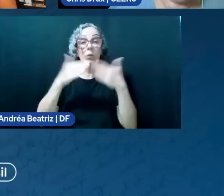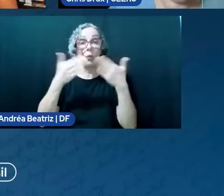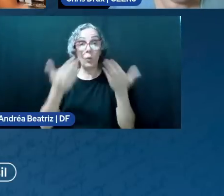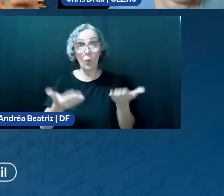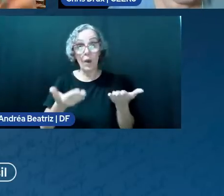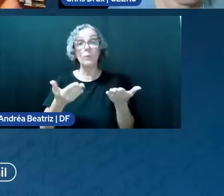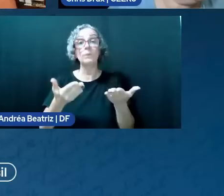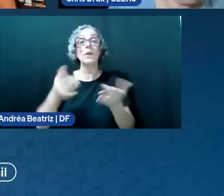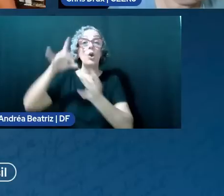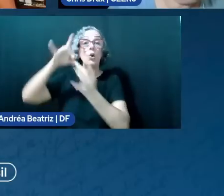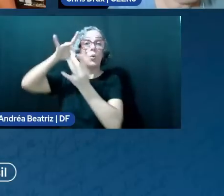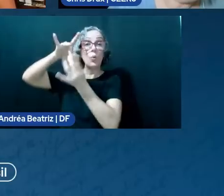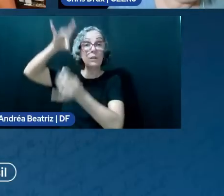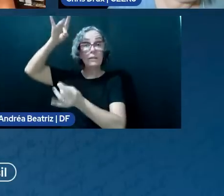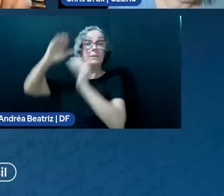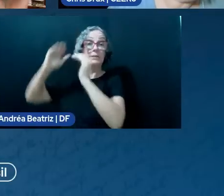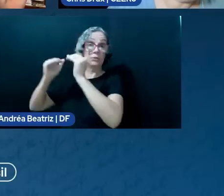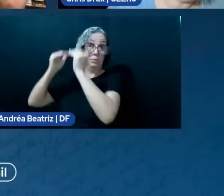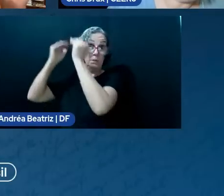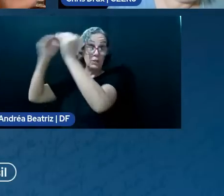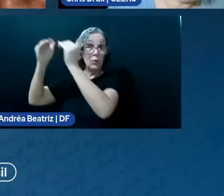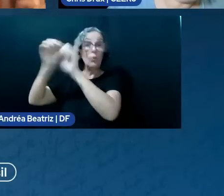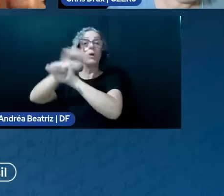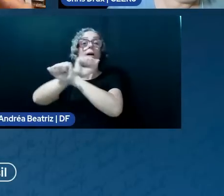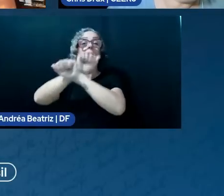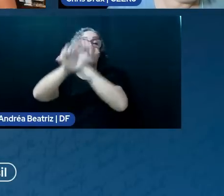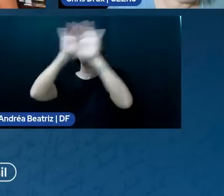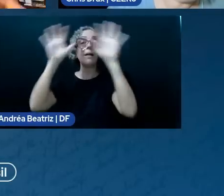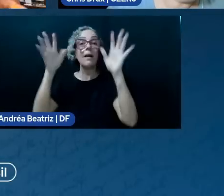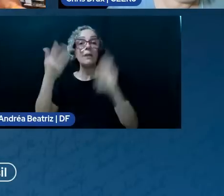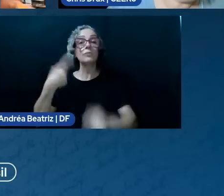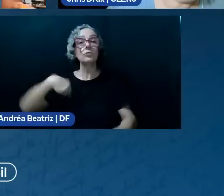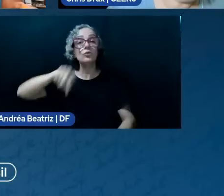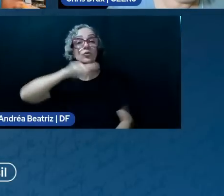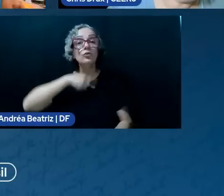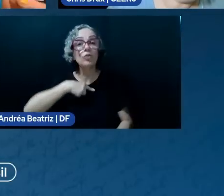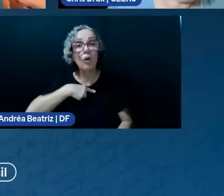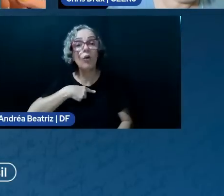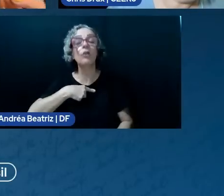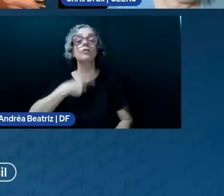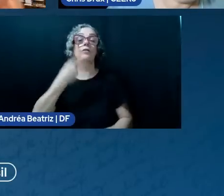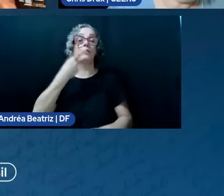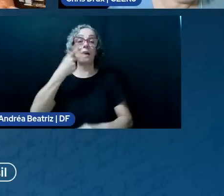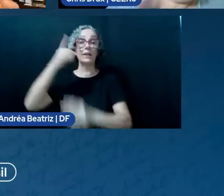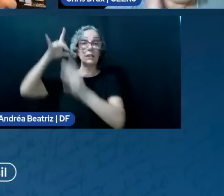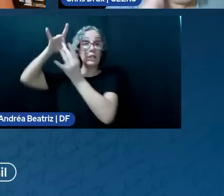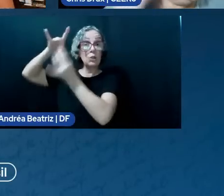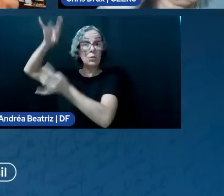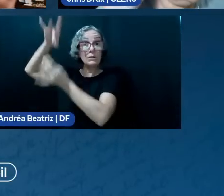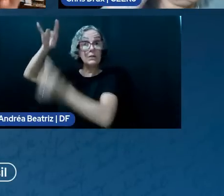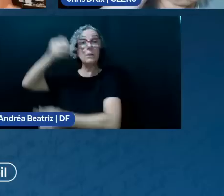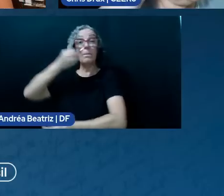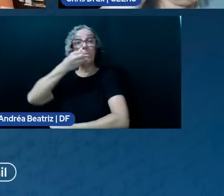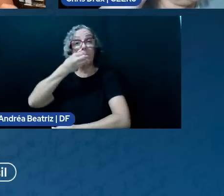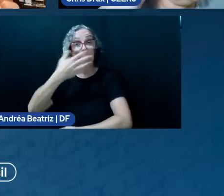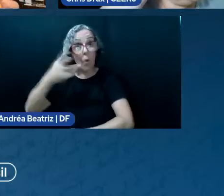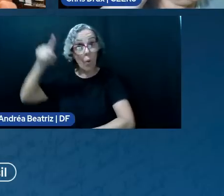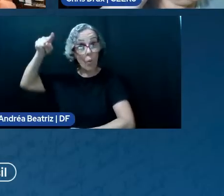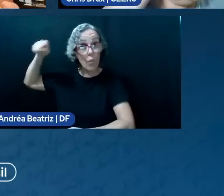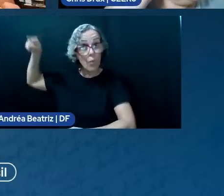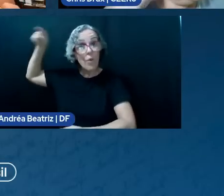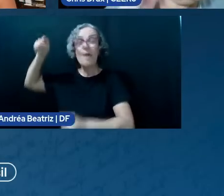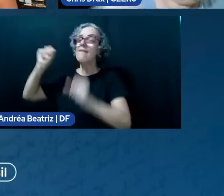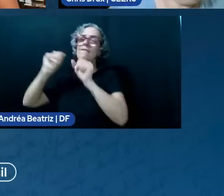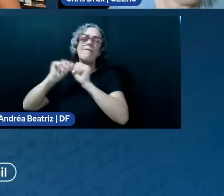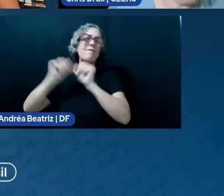espíritos superiores nos esclarecem que os espíritos bons fazem todo o bem que lhes